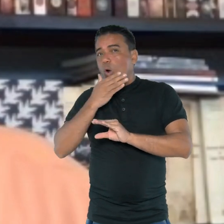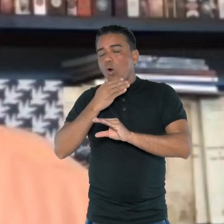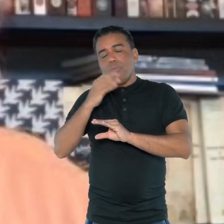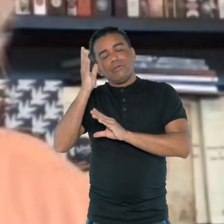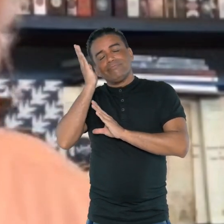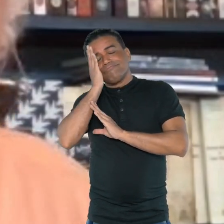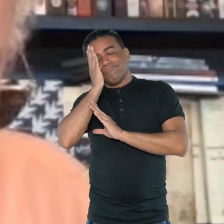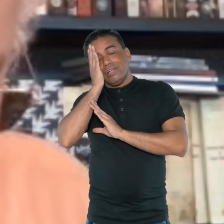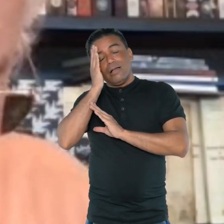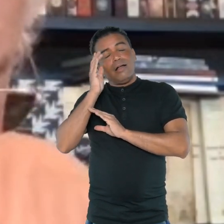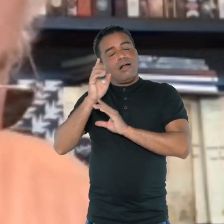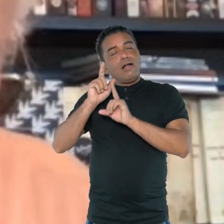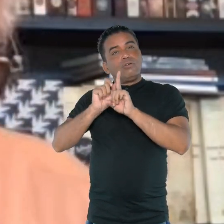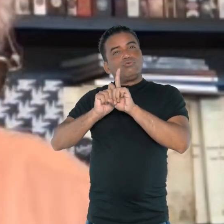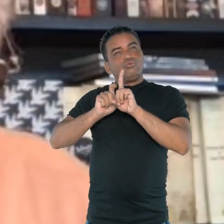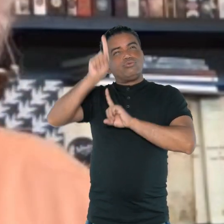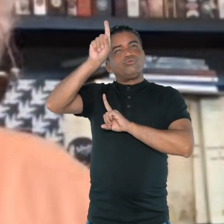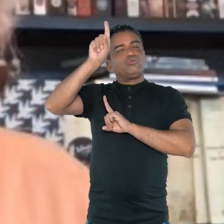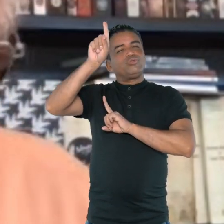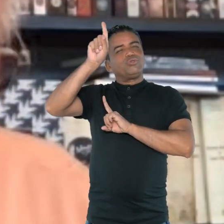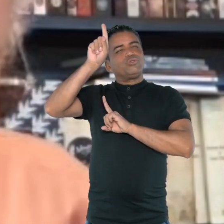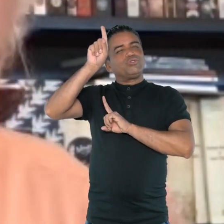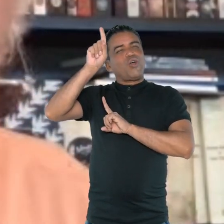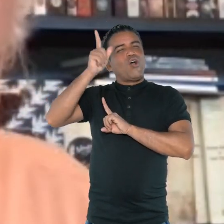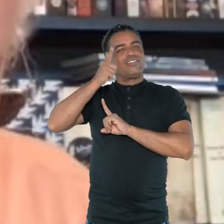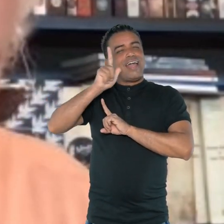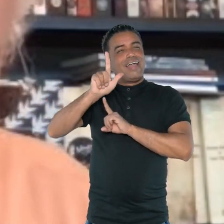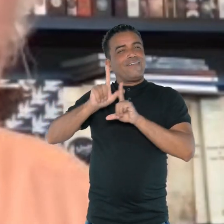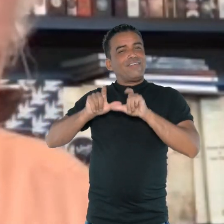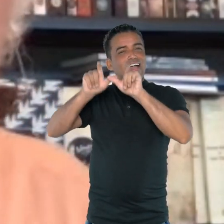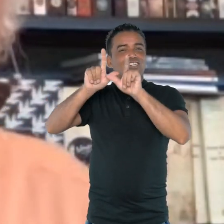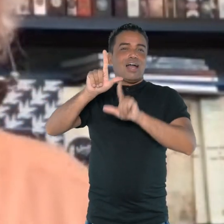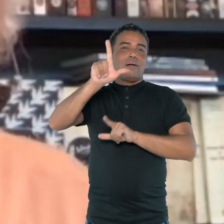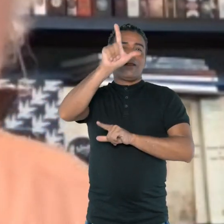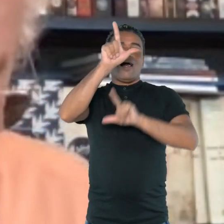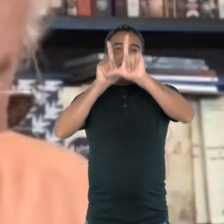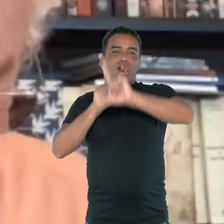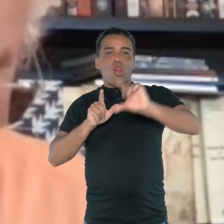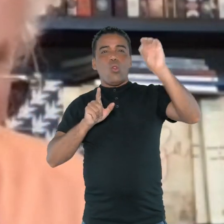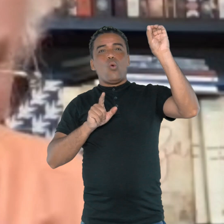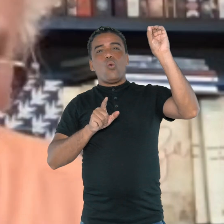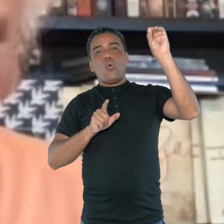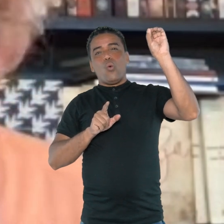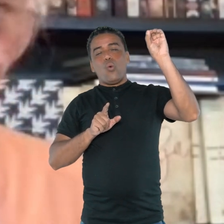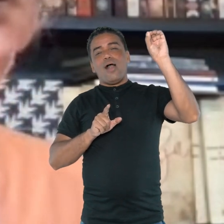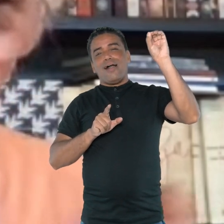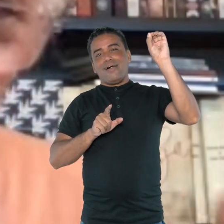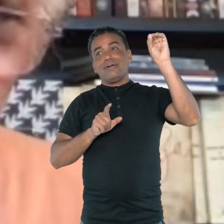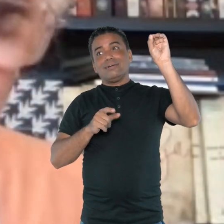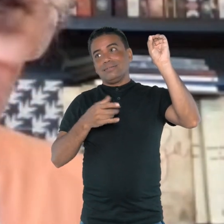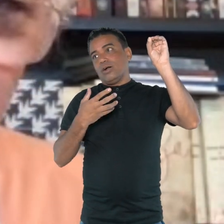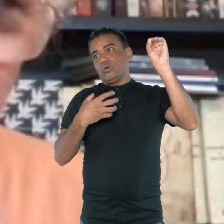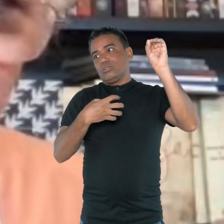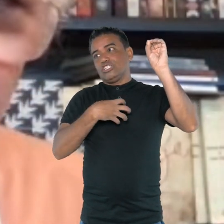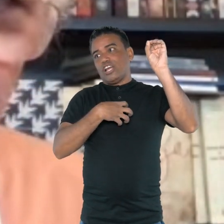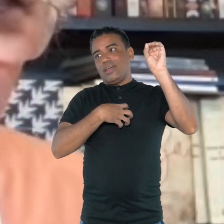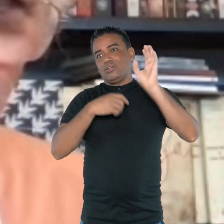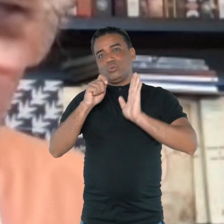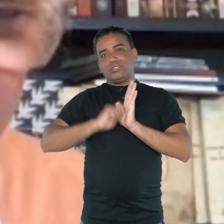Lua. São contos que foram escritos de um